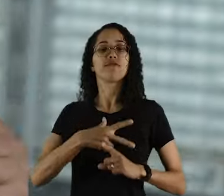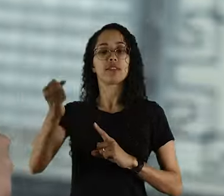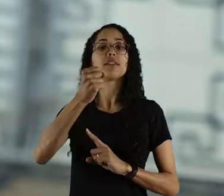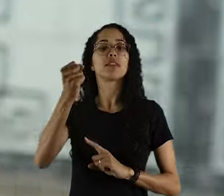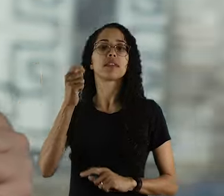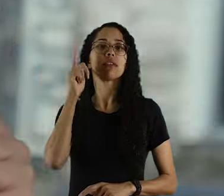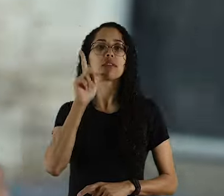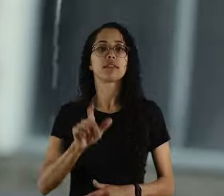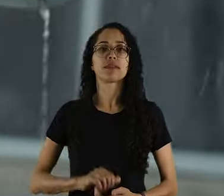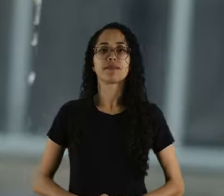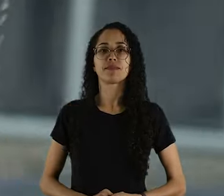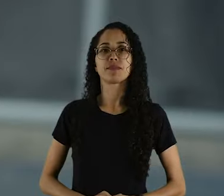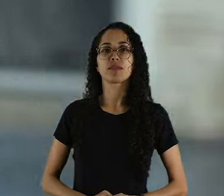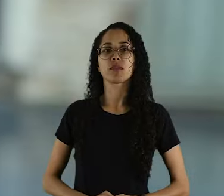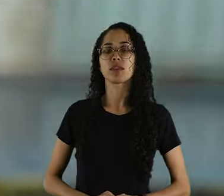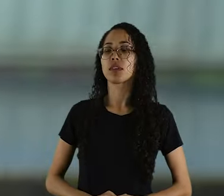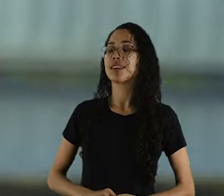Dona Ivete!